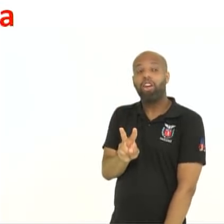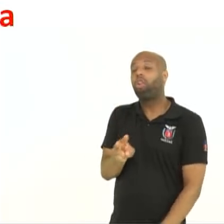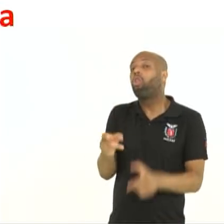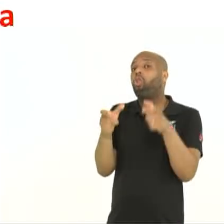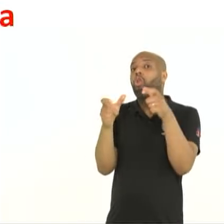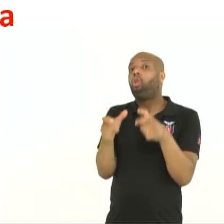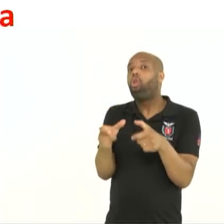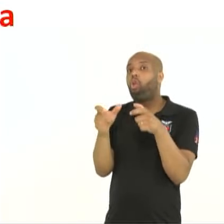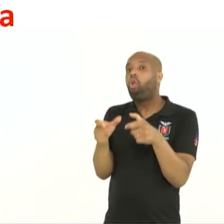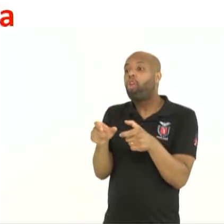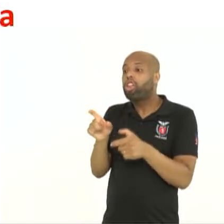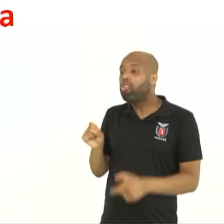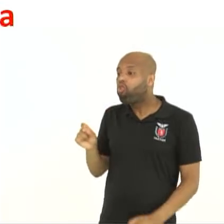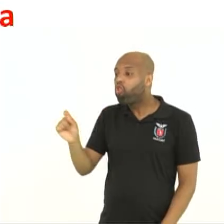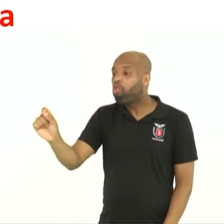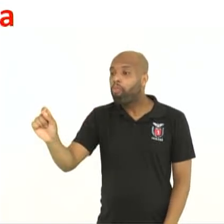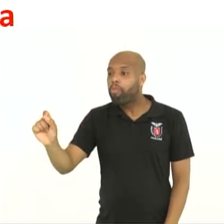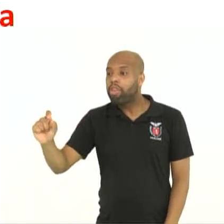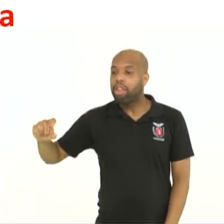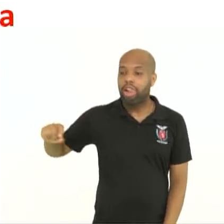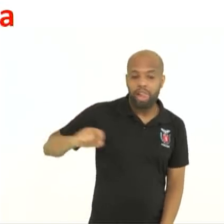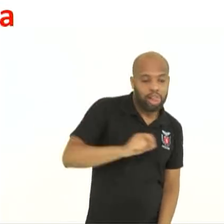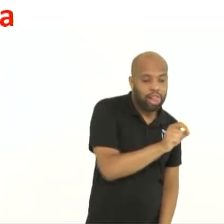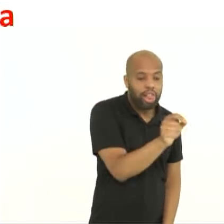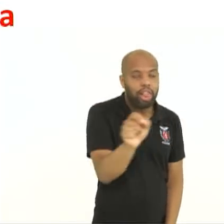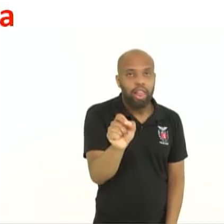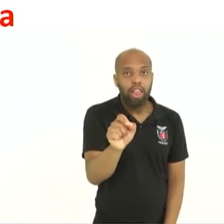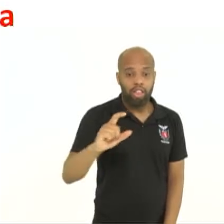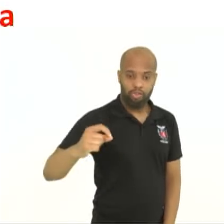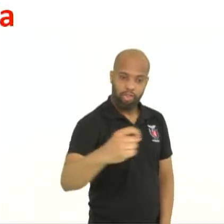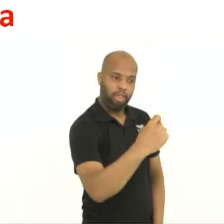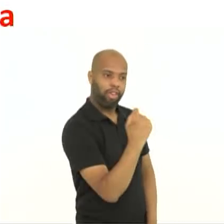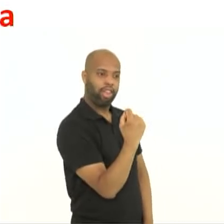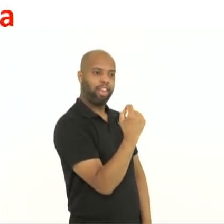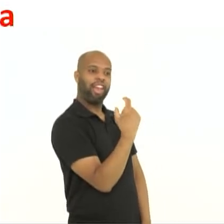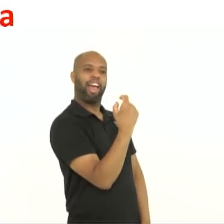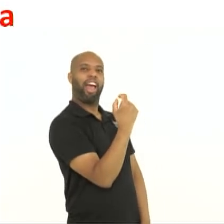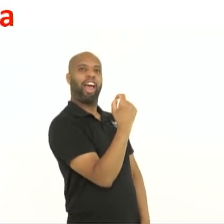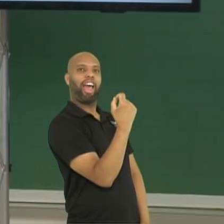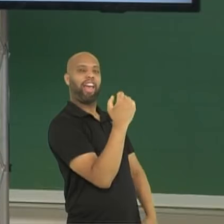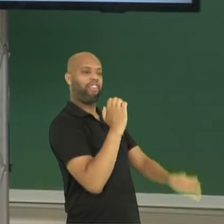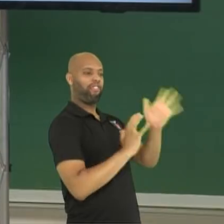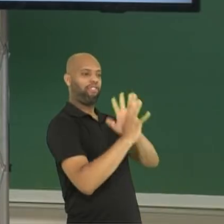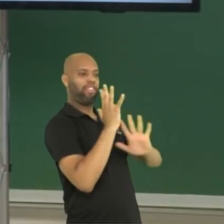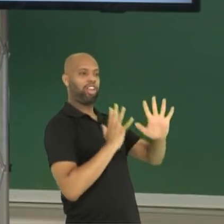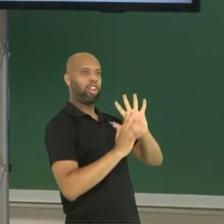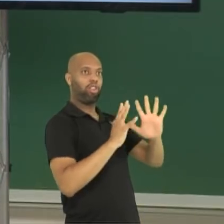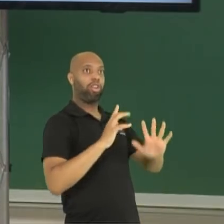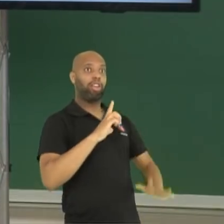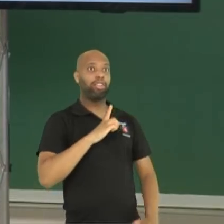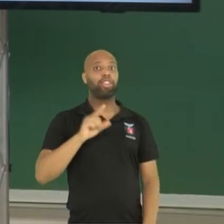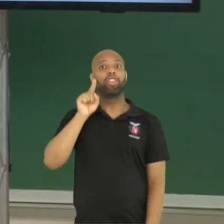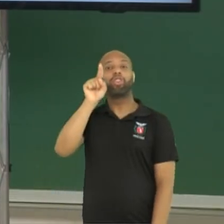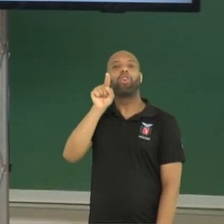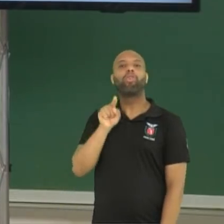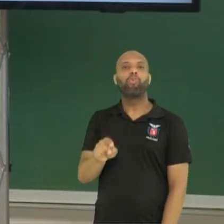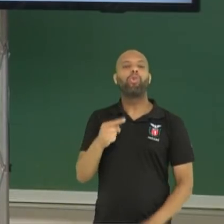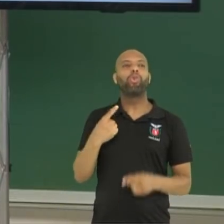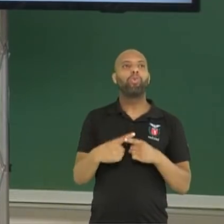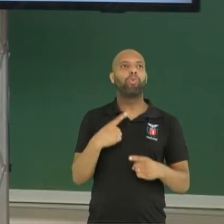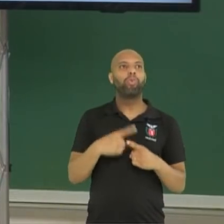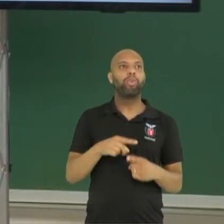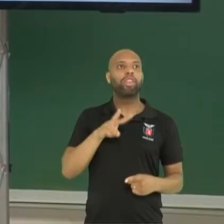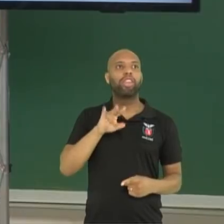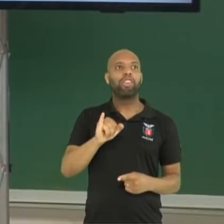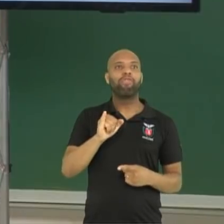aonde ela ia. E aí ela falou para ele, 2 pontos, eu preciso colocar aqui 2 pontos. Por quê? Eu